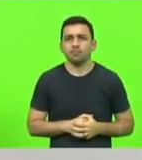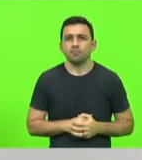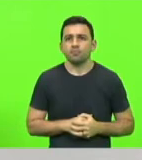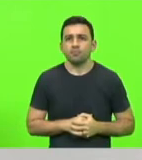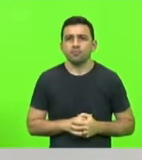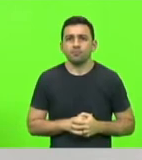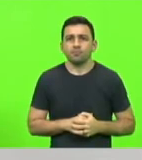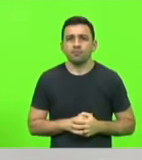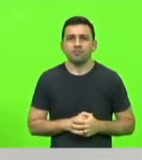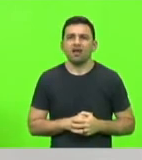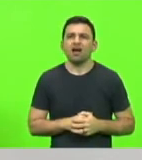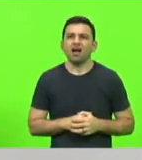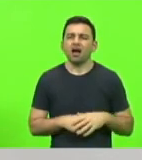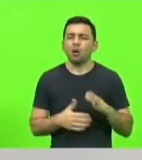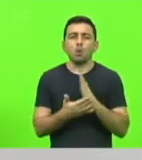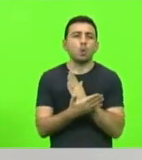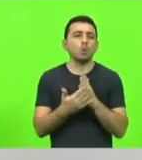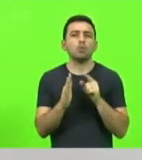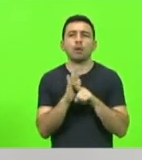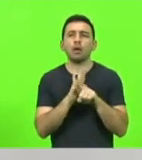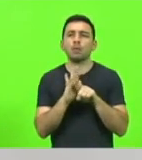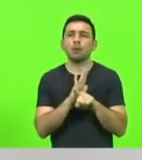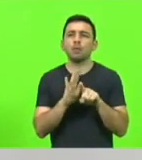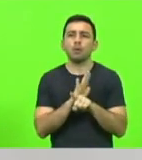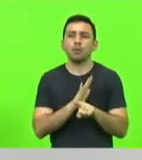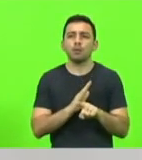Muitas vezes há um questionamento, deputado Zé Milton,